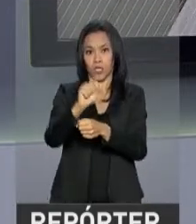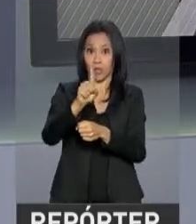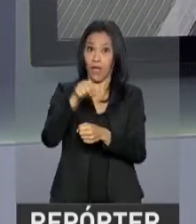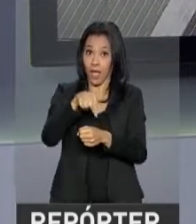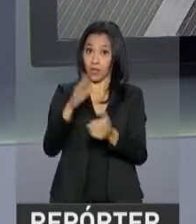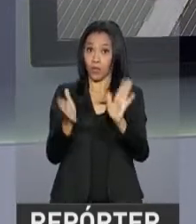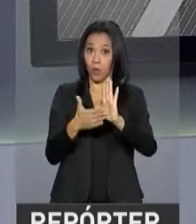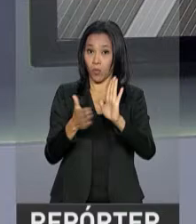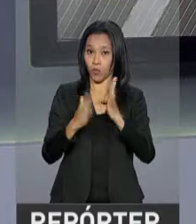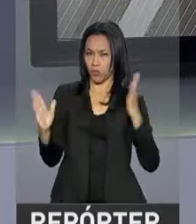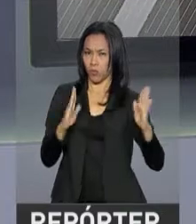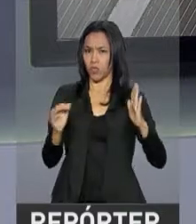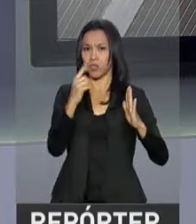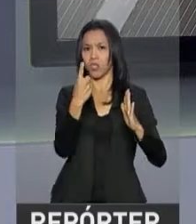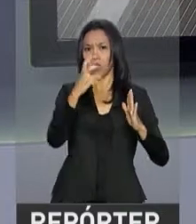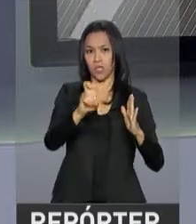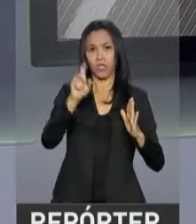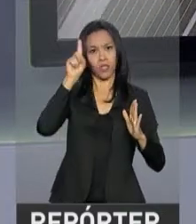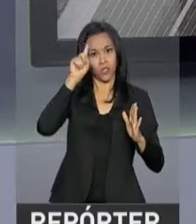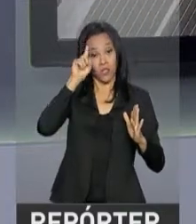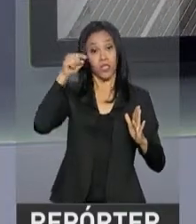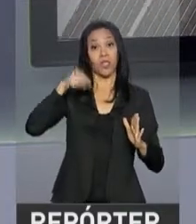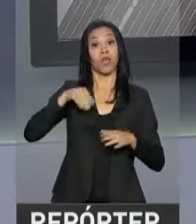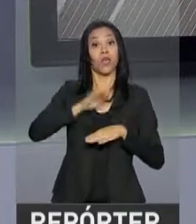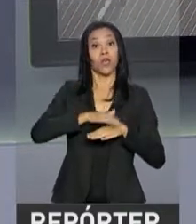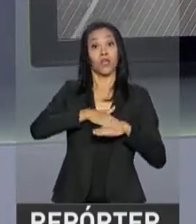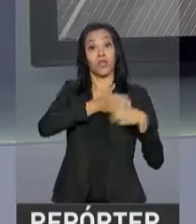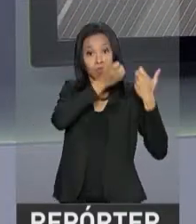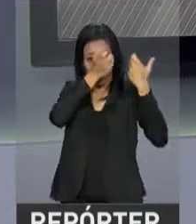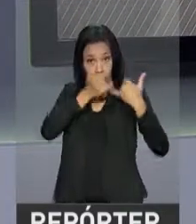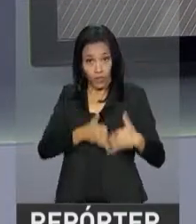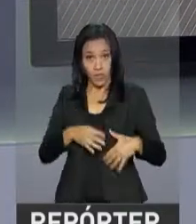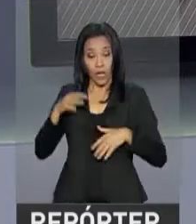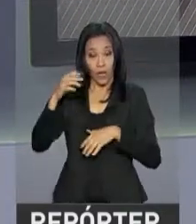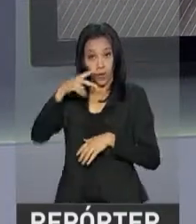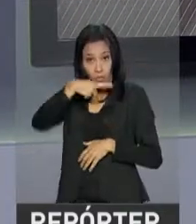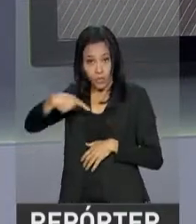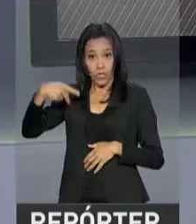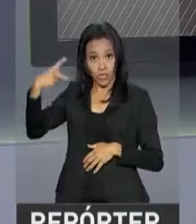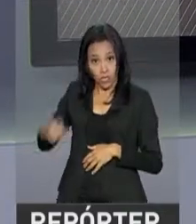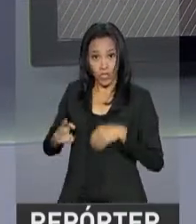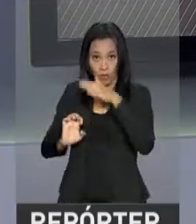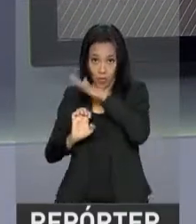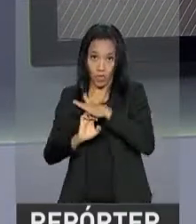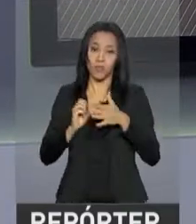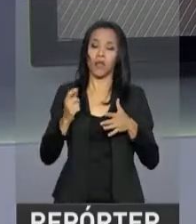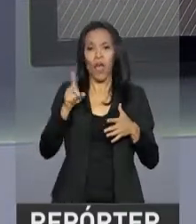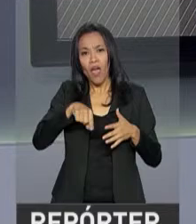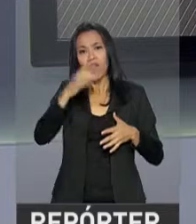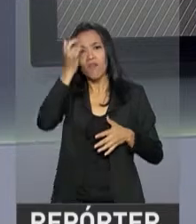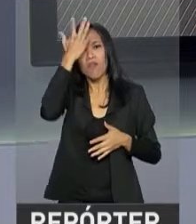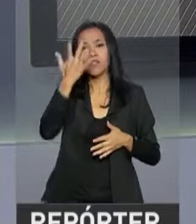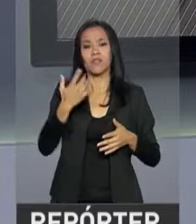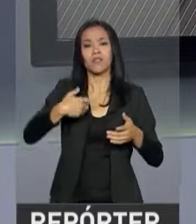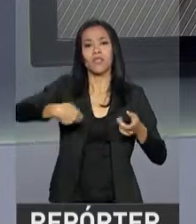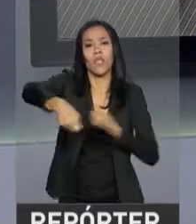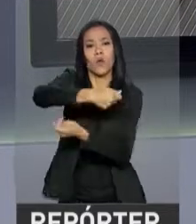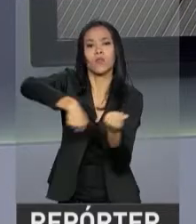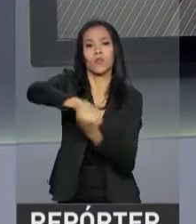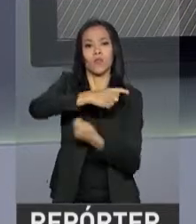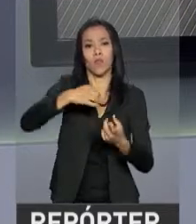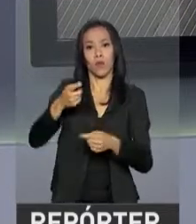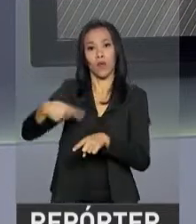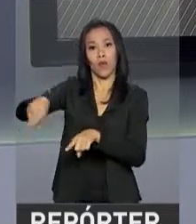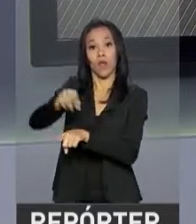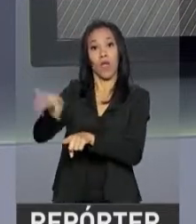com o presidente da empresa pedro parenti essa é uma medida de caráter excepcional para facilitar as negociações entre o governo e representantes